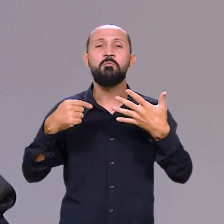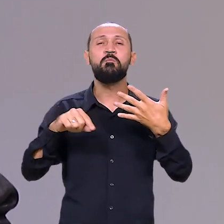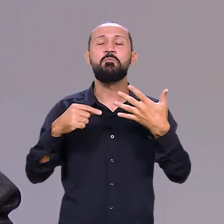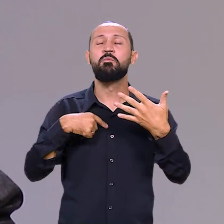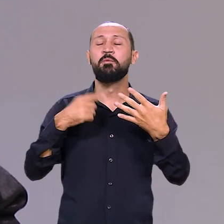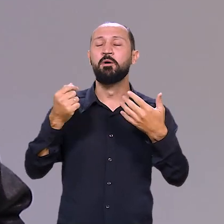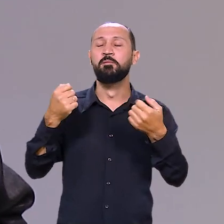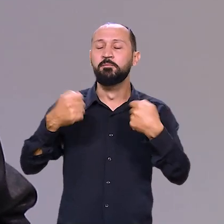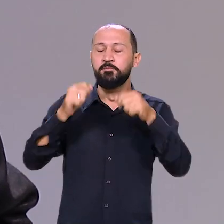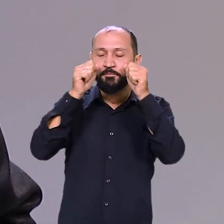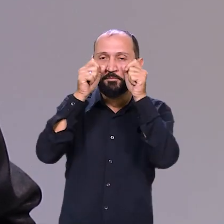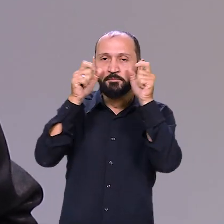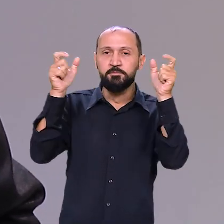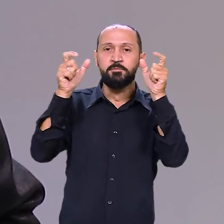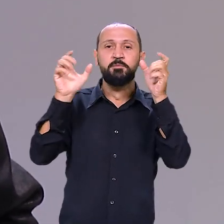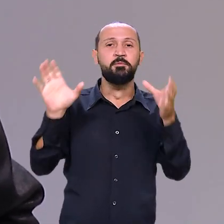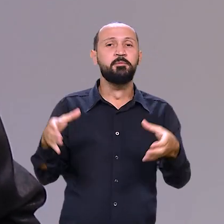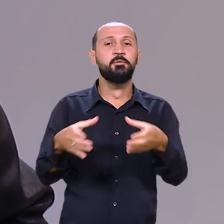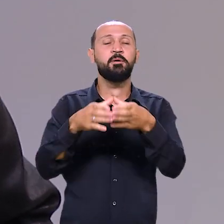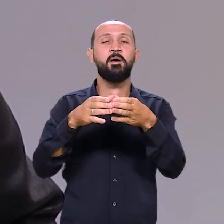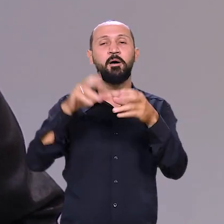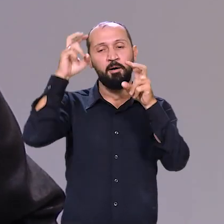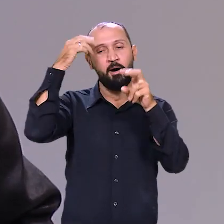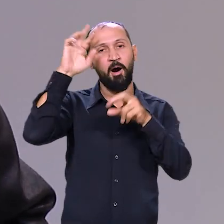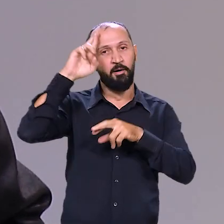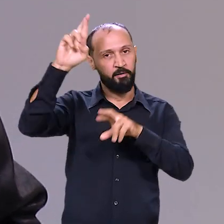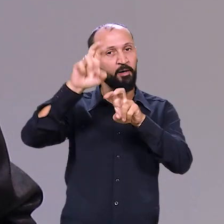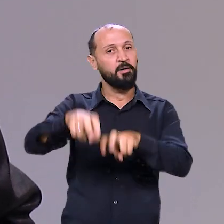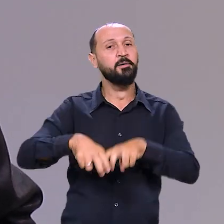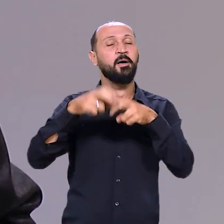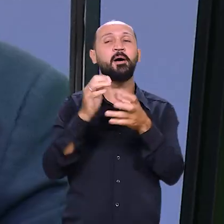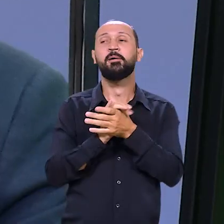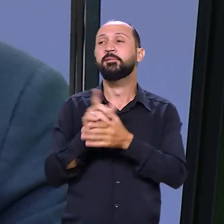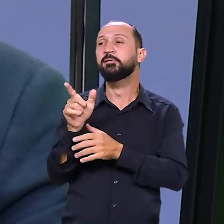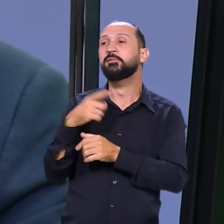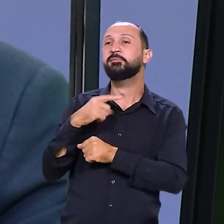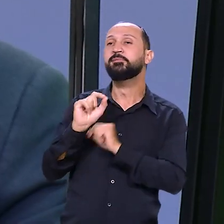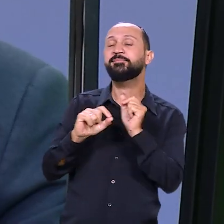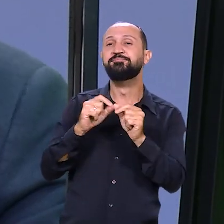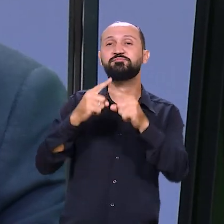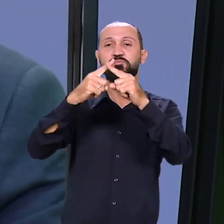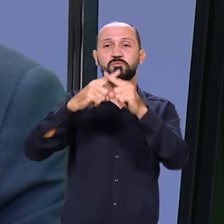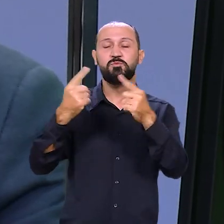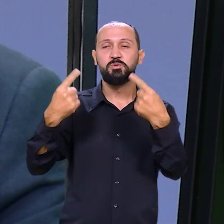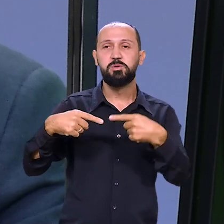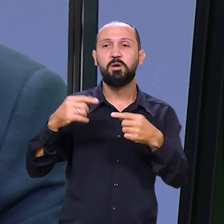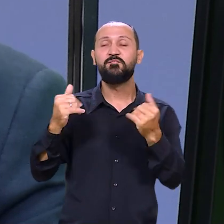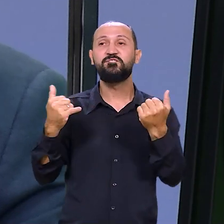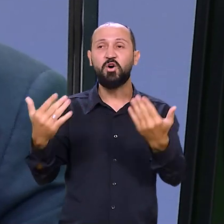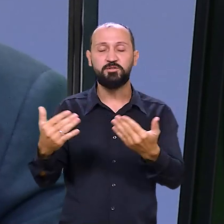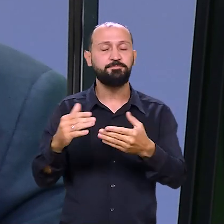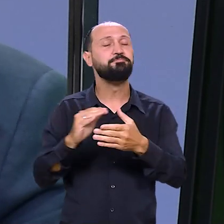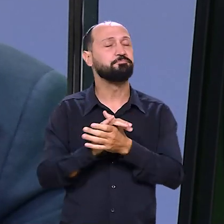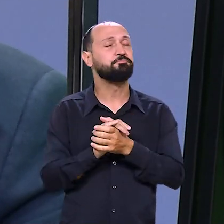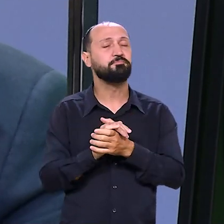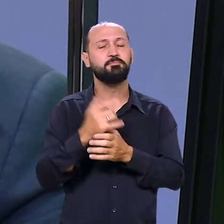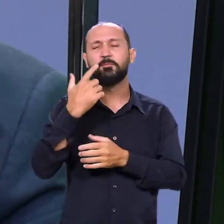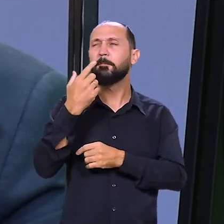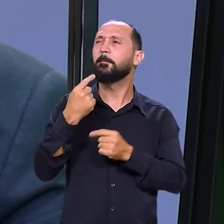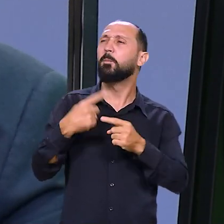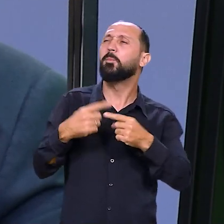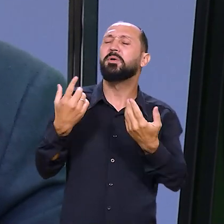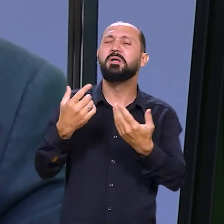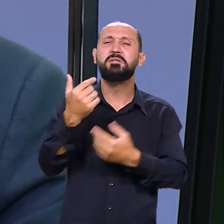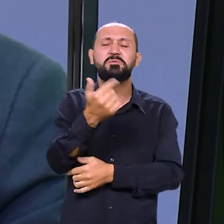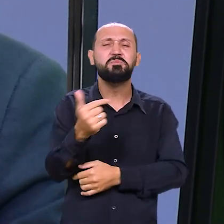questão mais sensível para a classe dos produtores? A gente, como o deputado disse, né, a gente tem a competição dos produtos de fora e quando a gente fala,